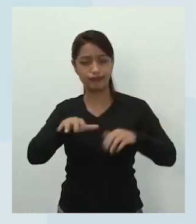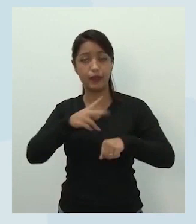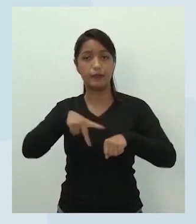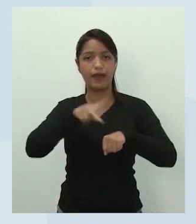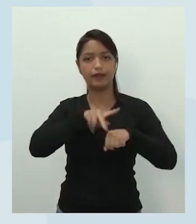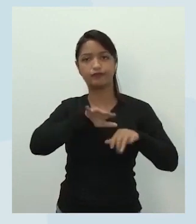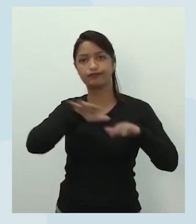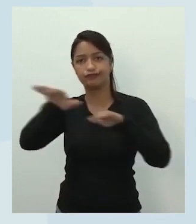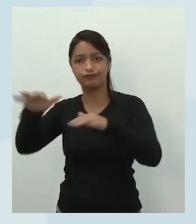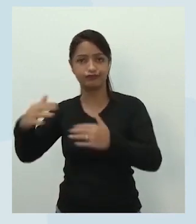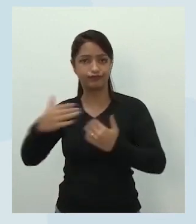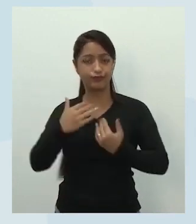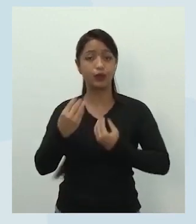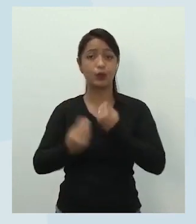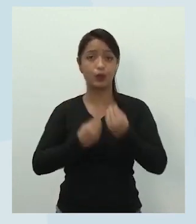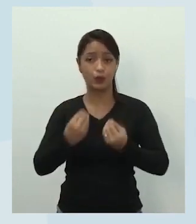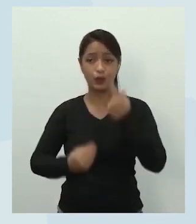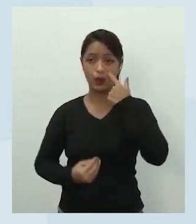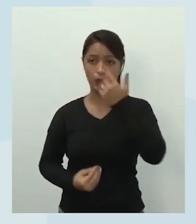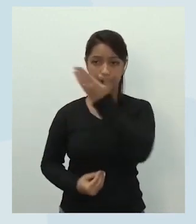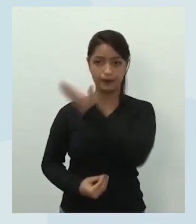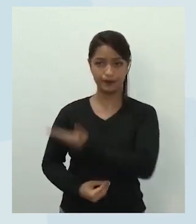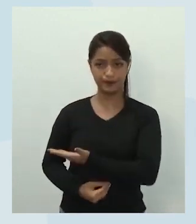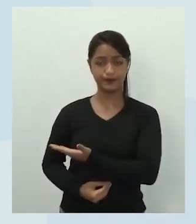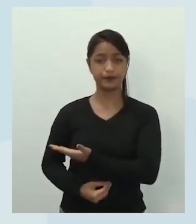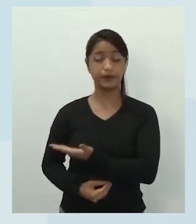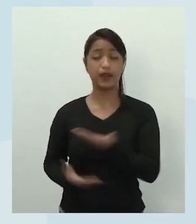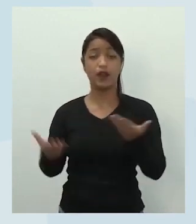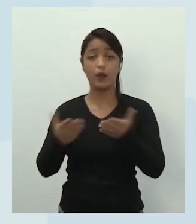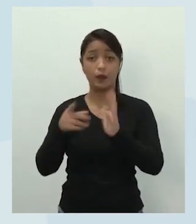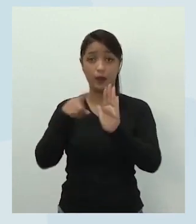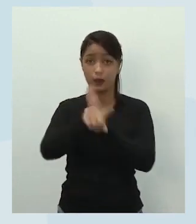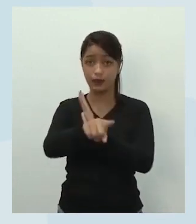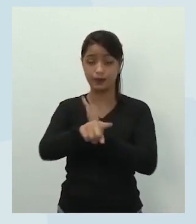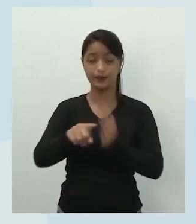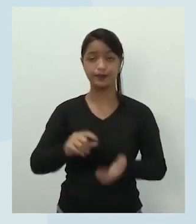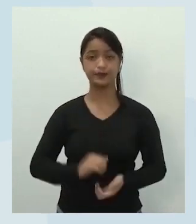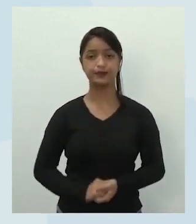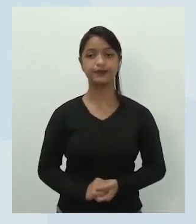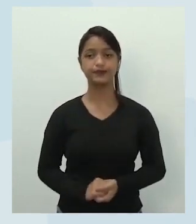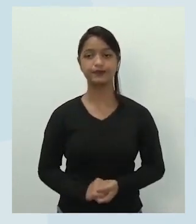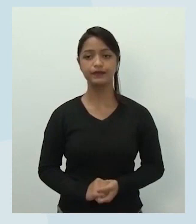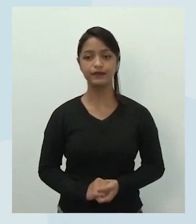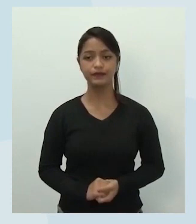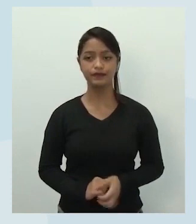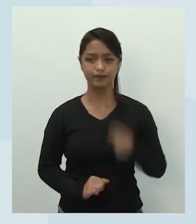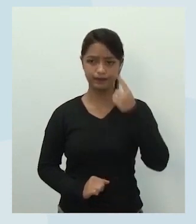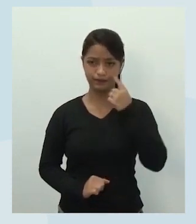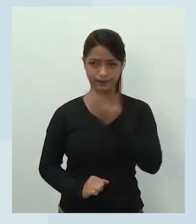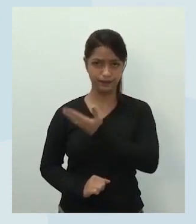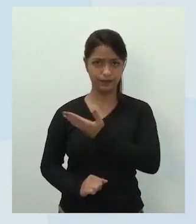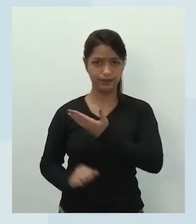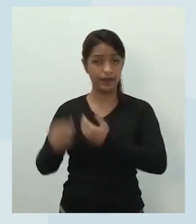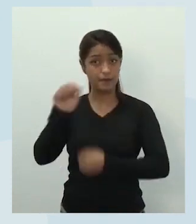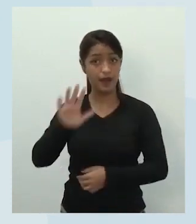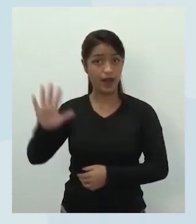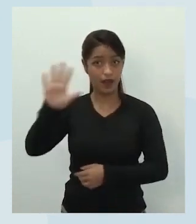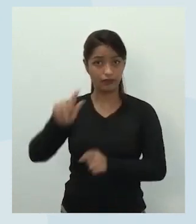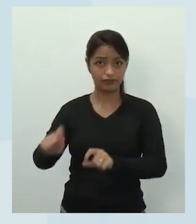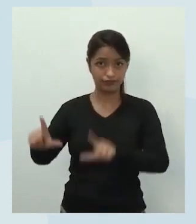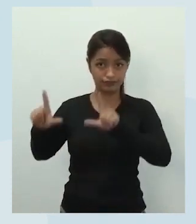emigração. Observando essa figura, vamos responder. De acordo com a imagem